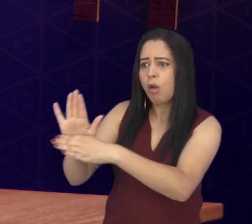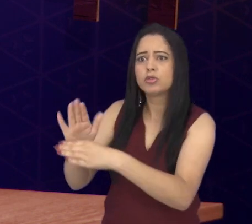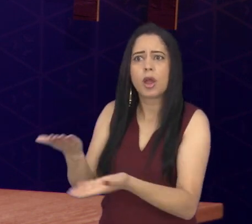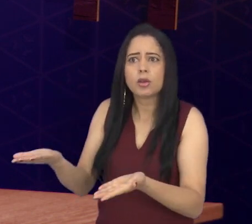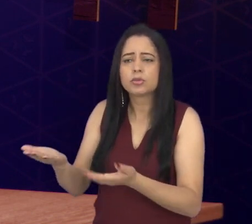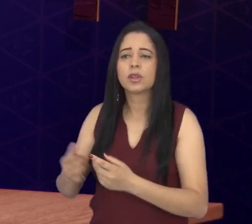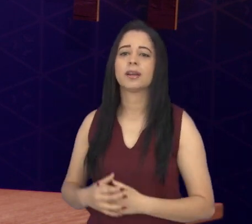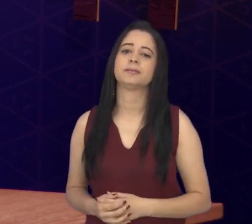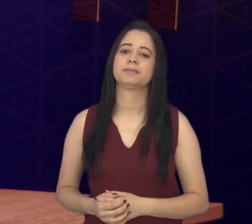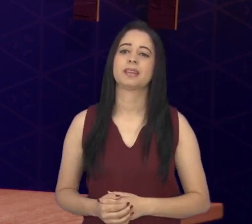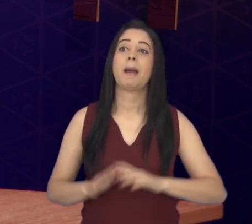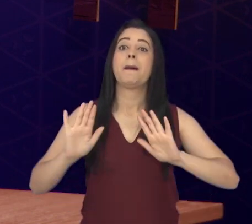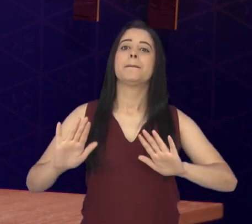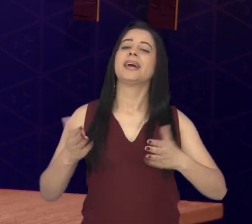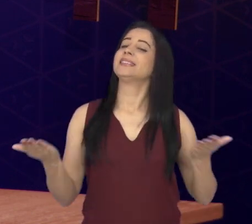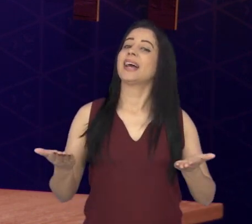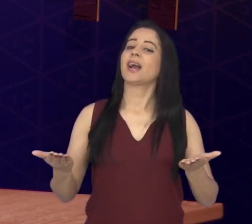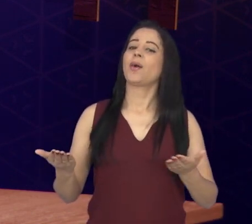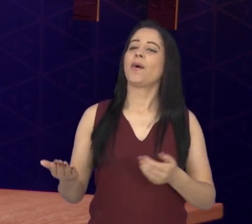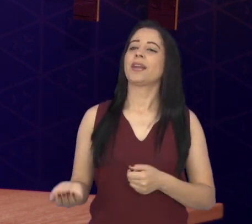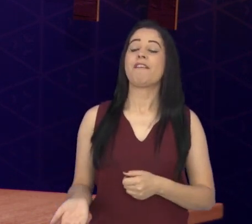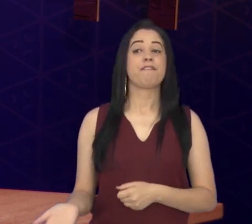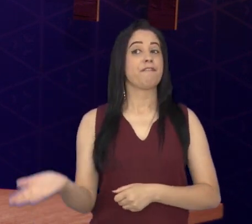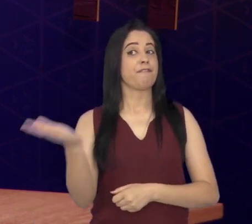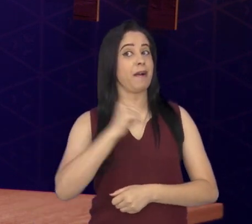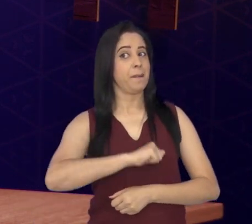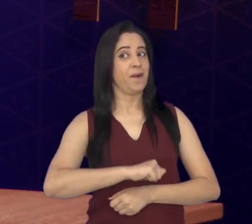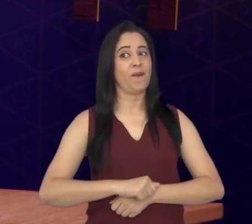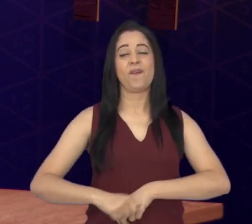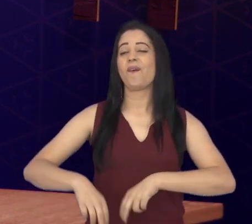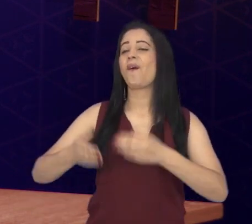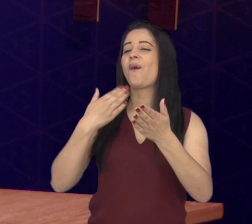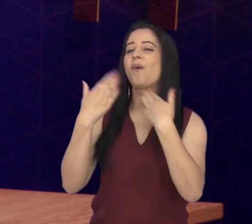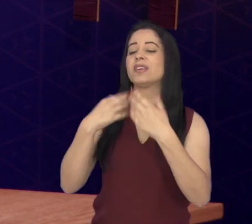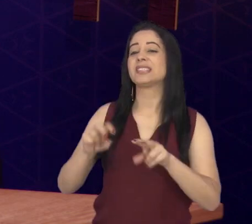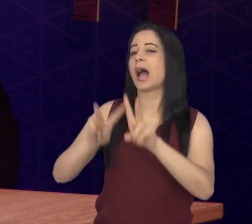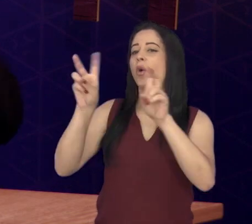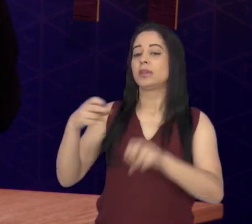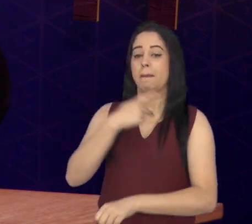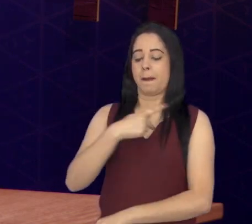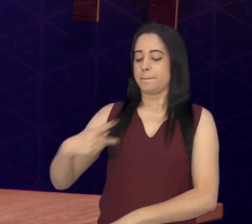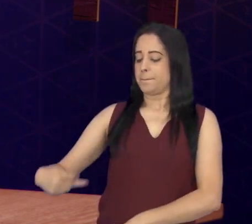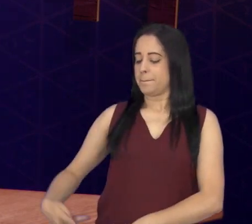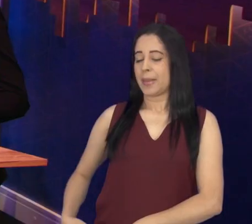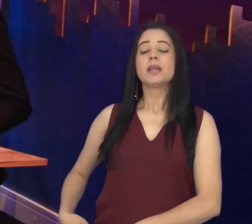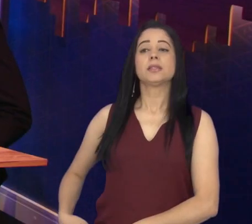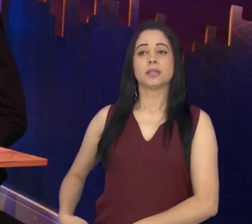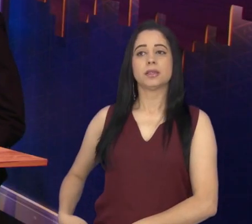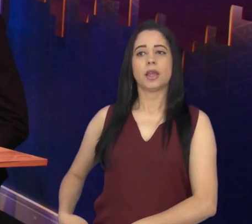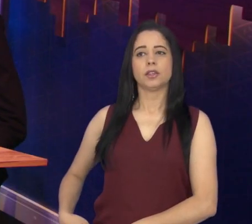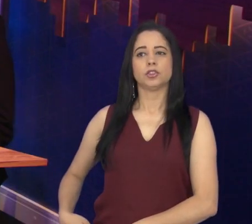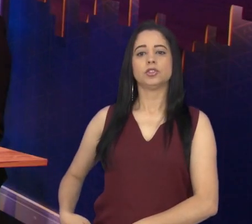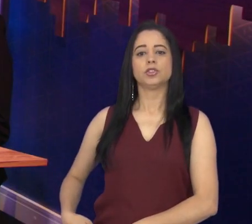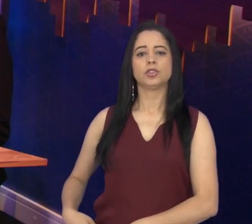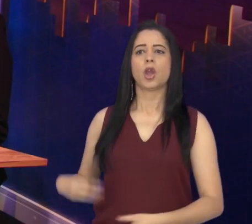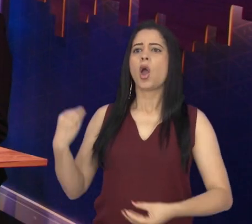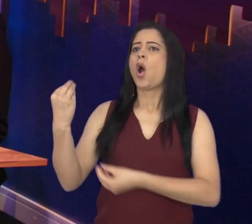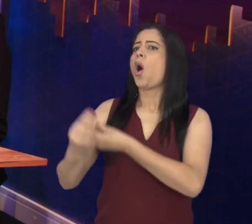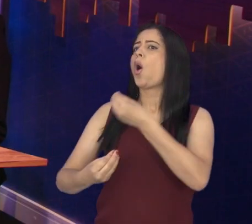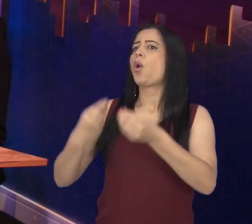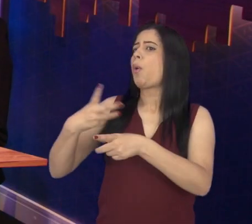galera de fora e tal. Mas vamos começar falando do presidente da República. Como que o presidente chega